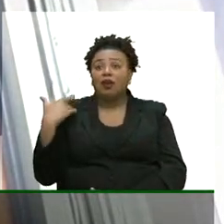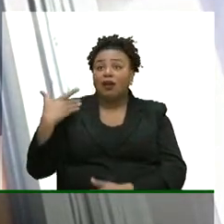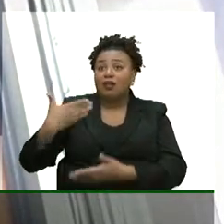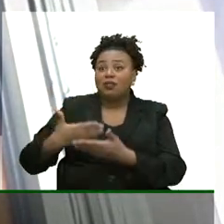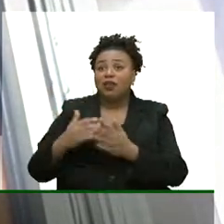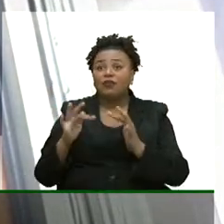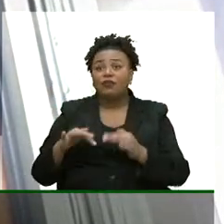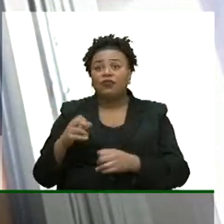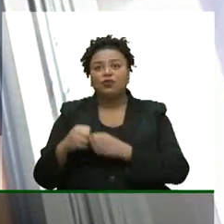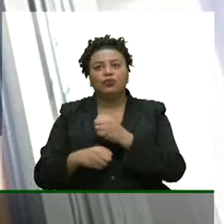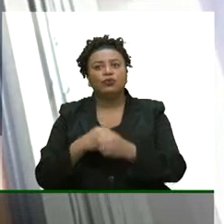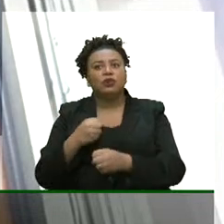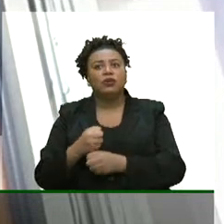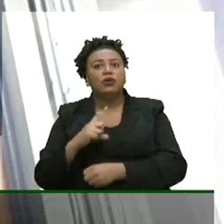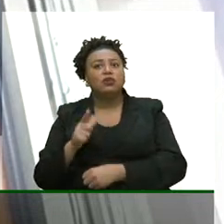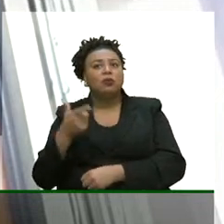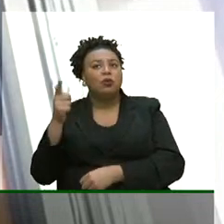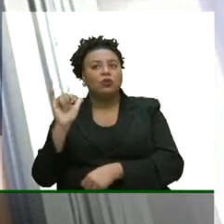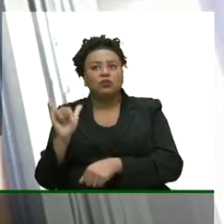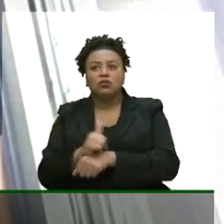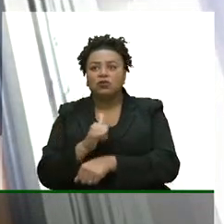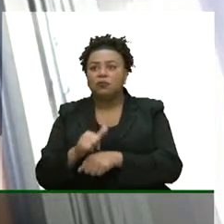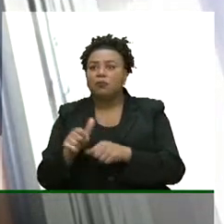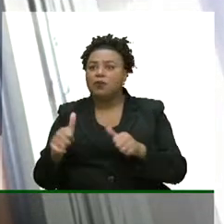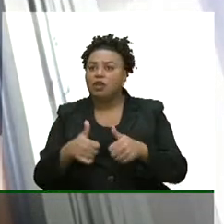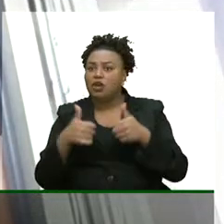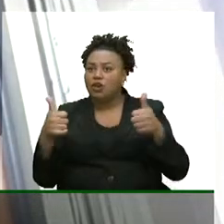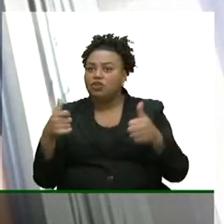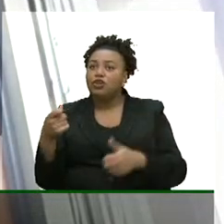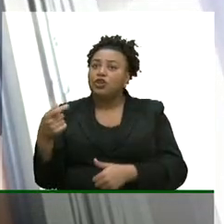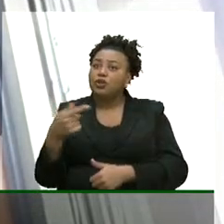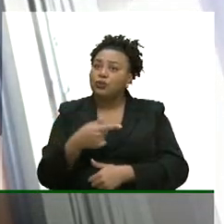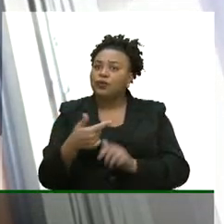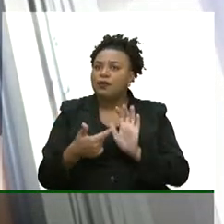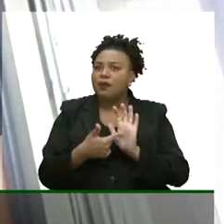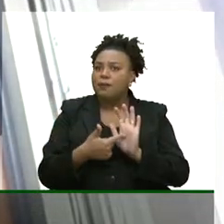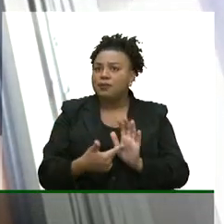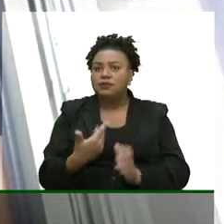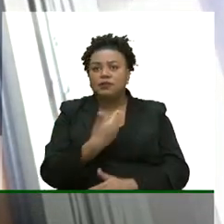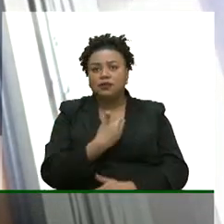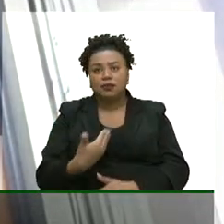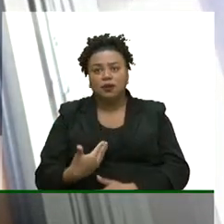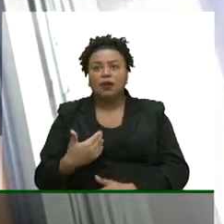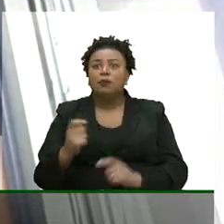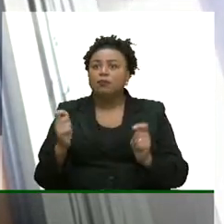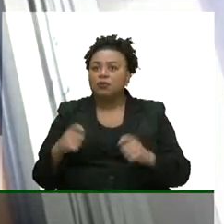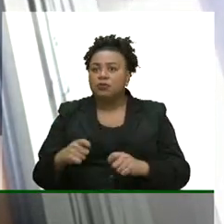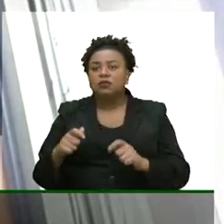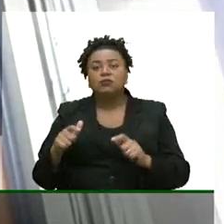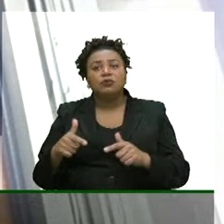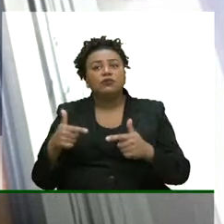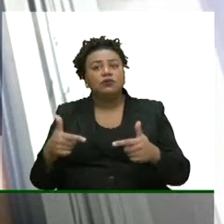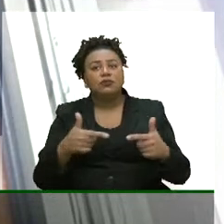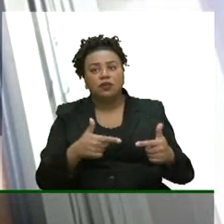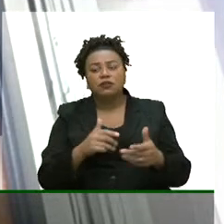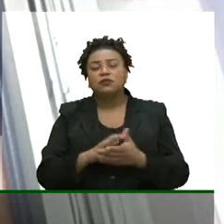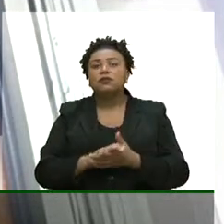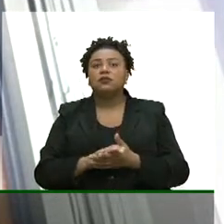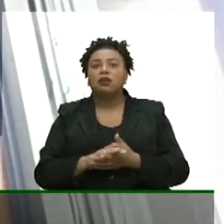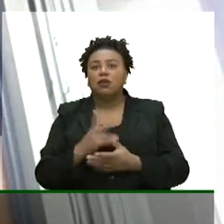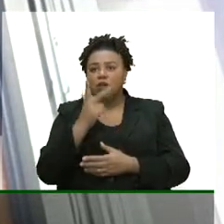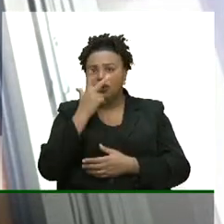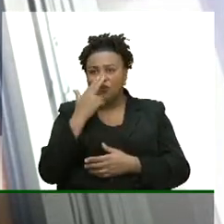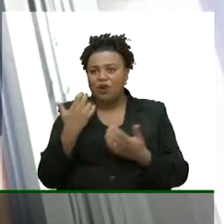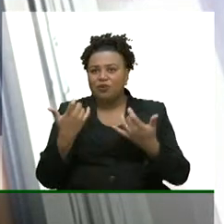ano tenhamos outras soluções melhores do que as apresentadas pelo governo, para que nós possamos enfrentar essas circunstâncias que, como